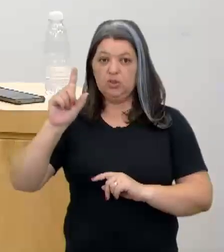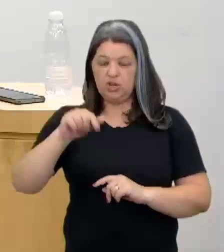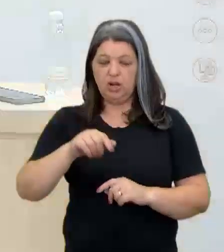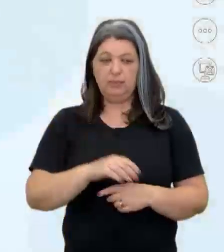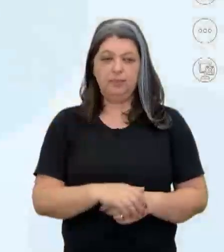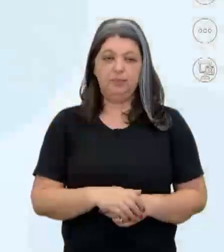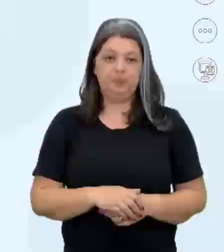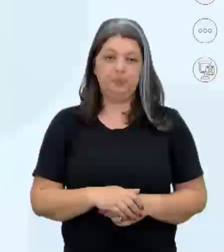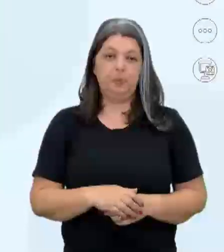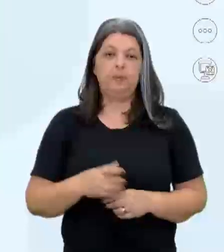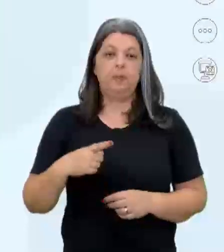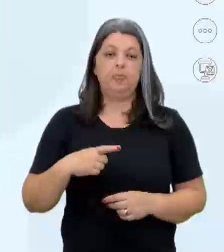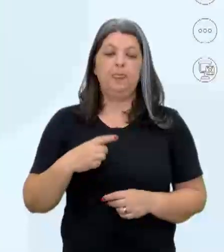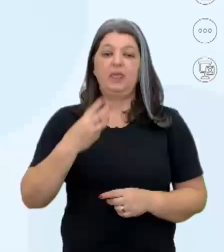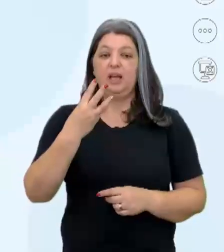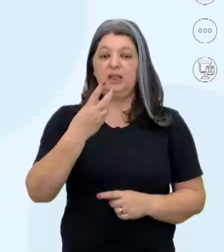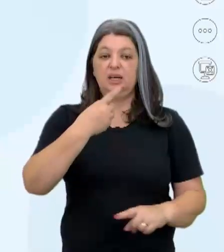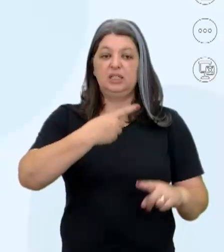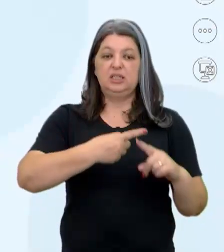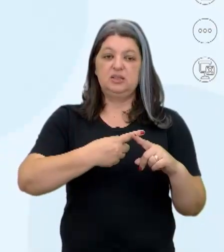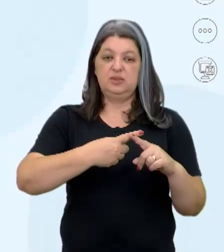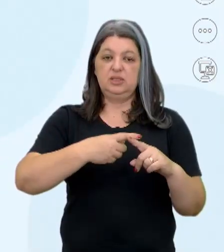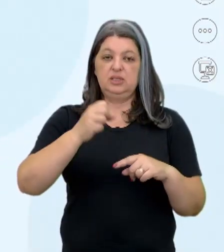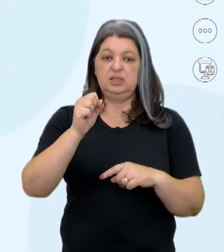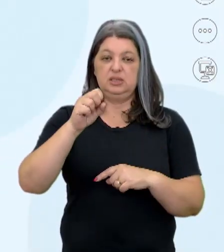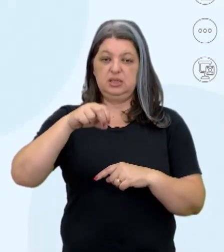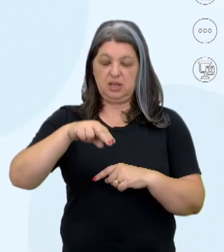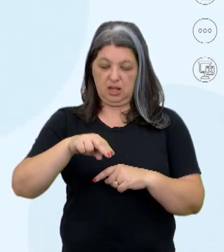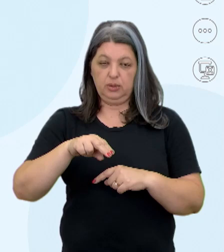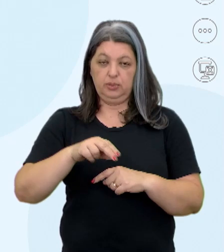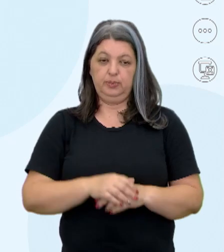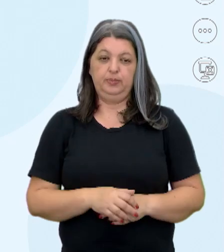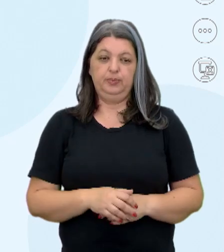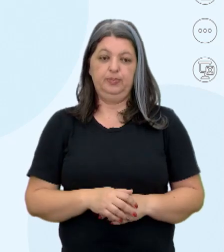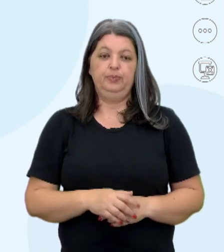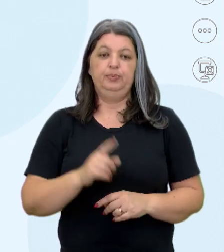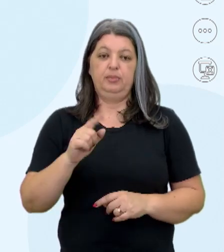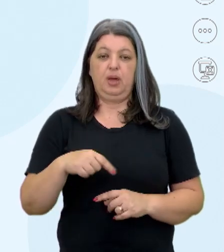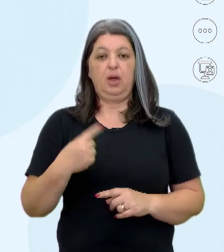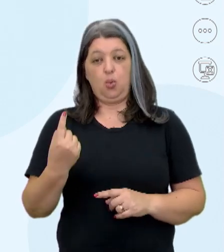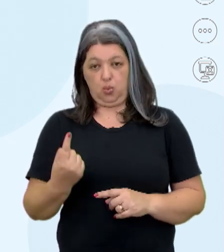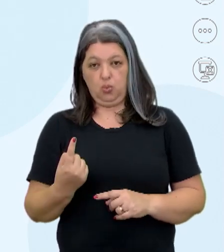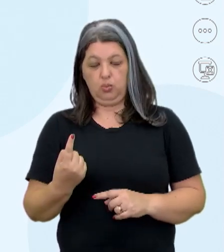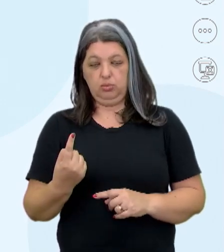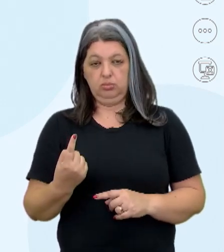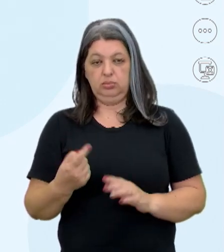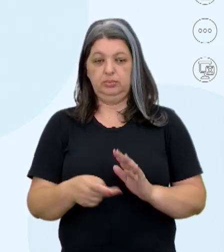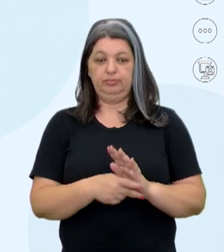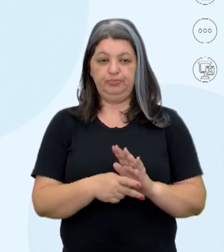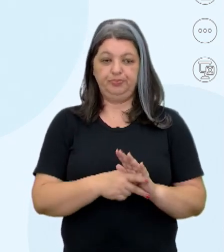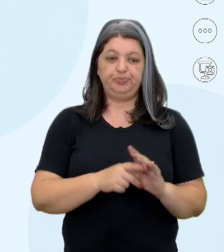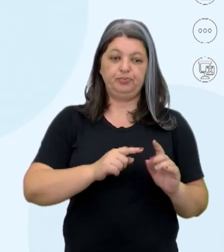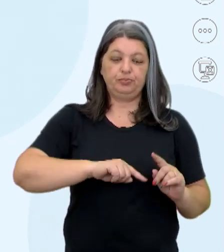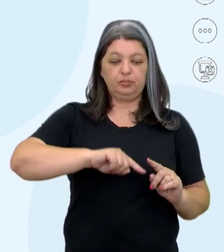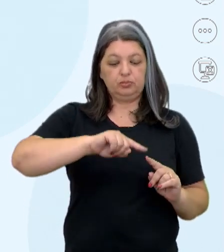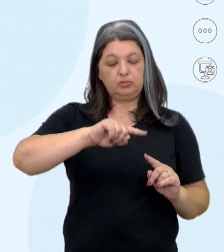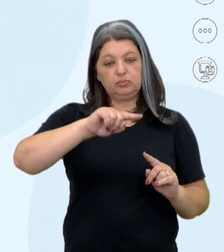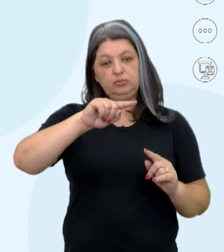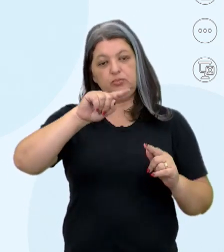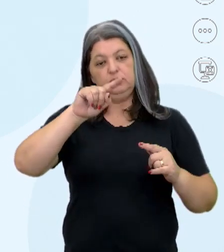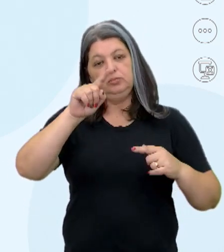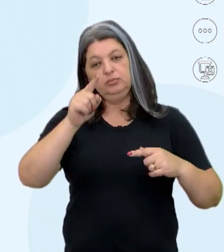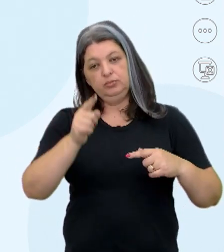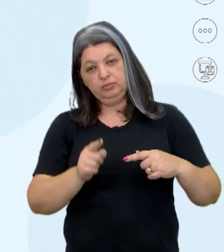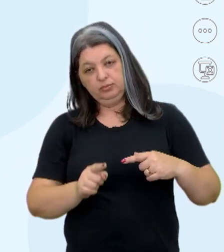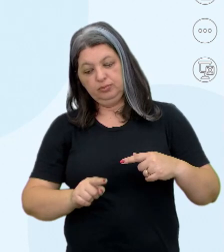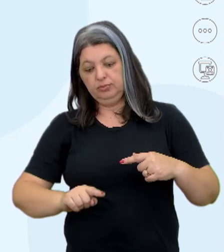Amplitude. Ó. Então, se a gente tem 3 vezes o seno, se a nossa amplitude da função seno normalmente é 1, ou seja, a onda sobe uma unidade,